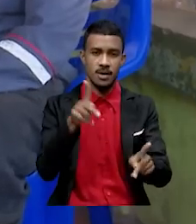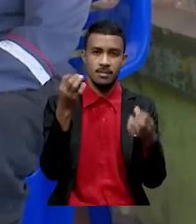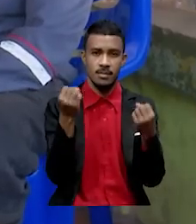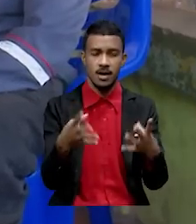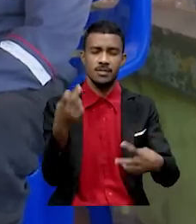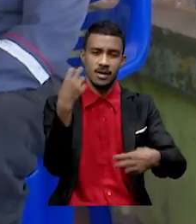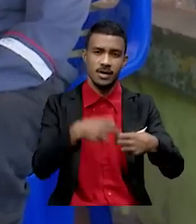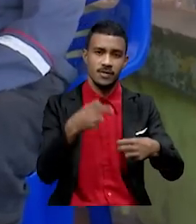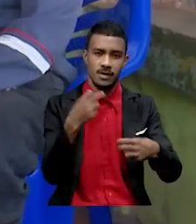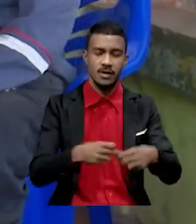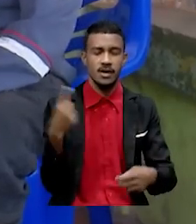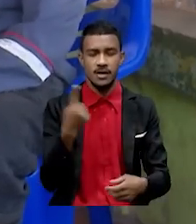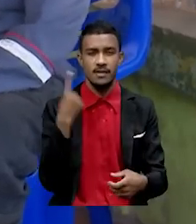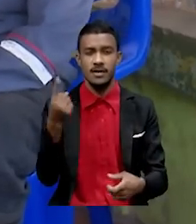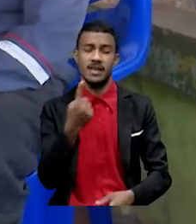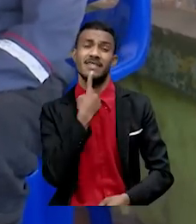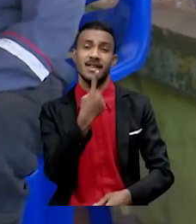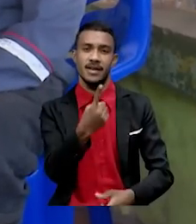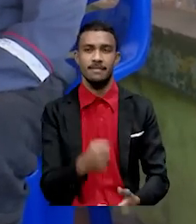alirik bebek diam be, o